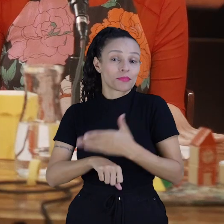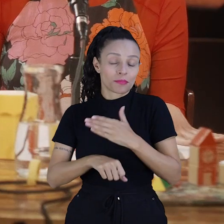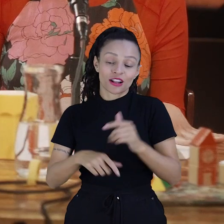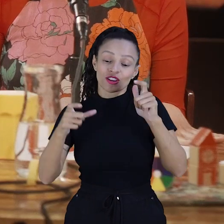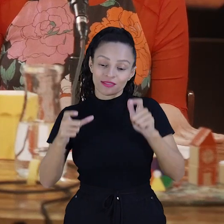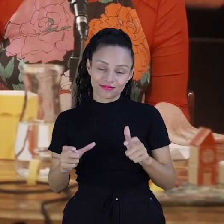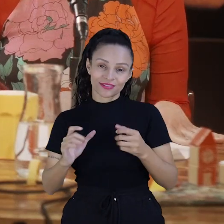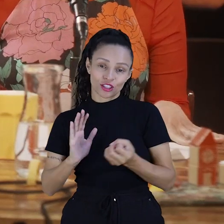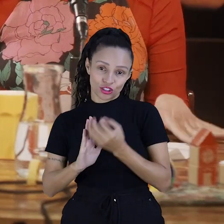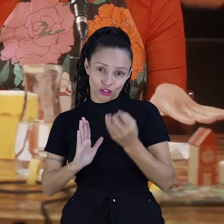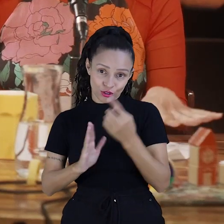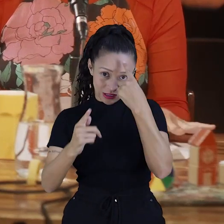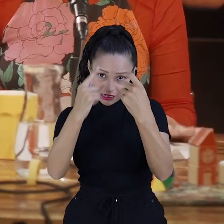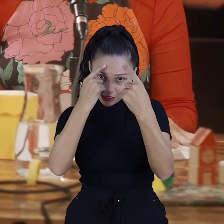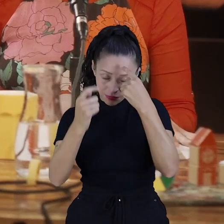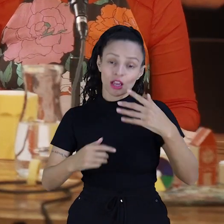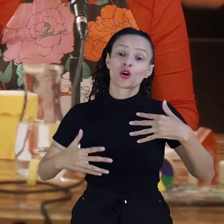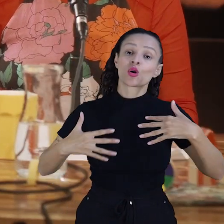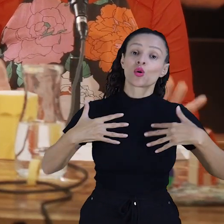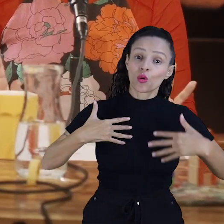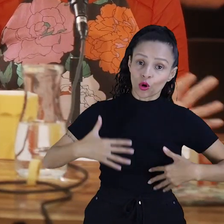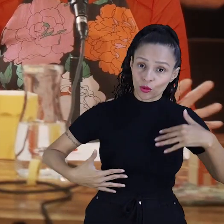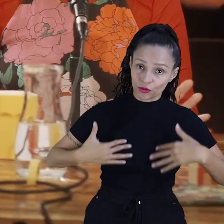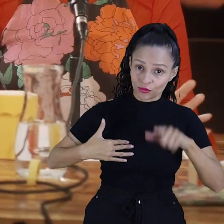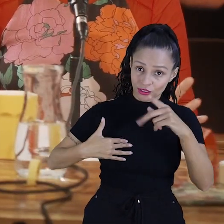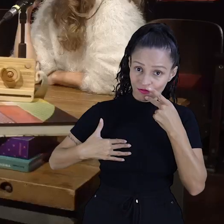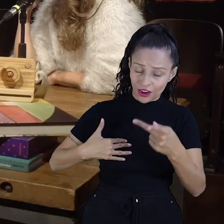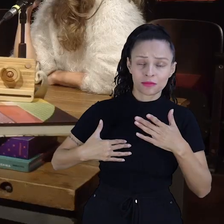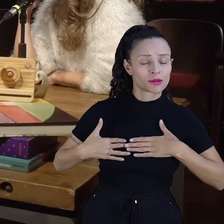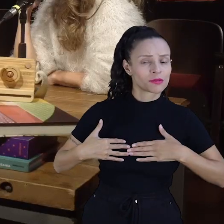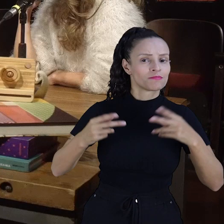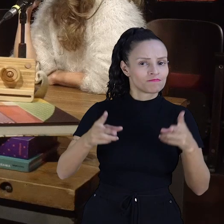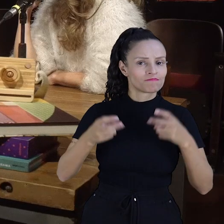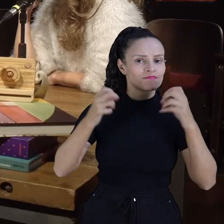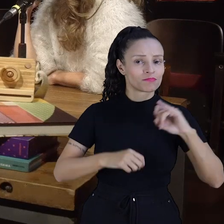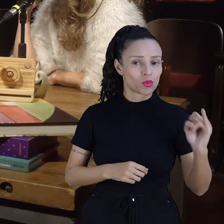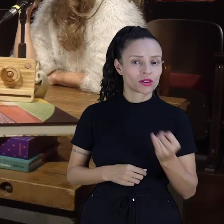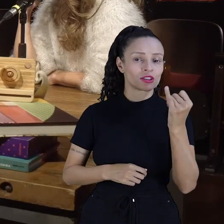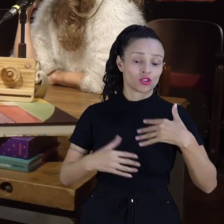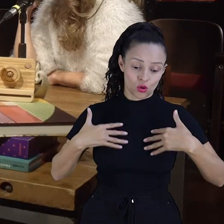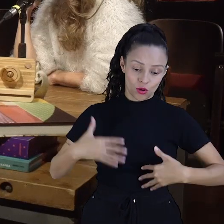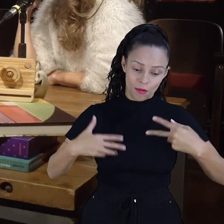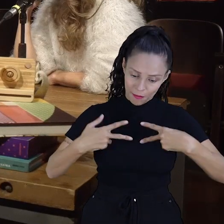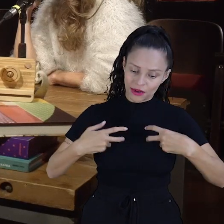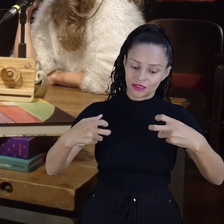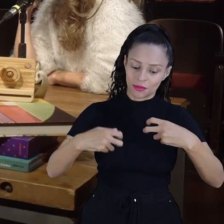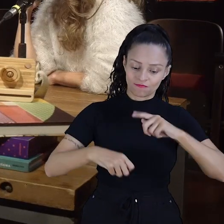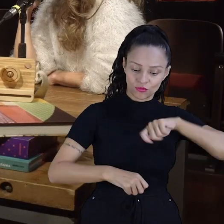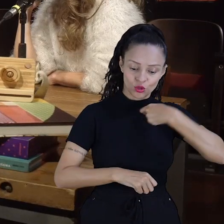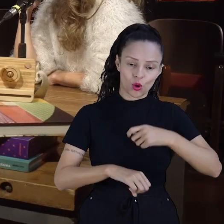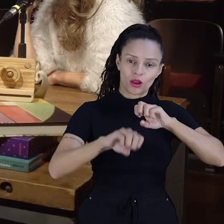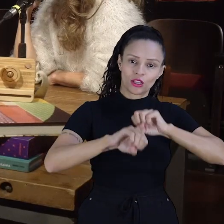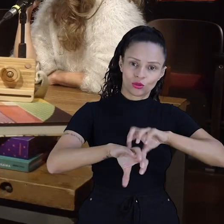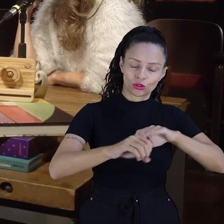ateliê. E quando você fala de corpo, para mim é muito importante perceber o nosso corpo como